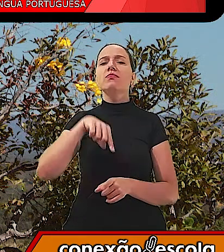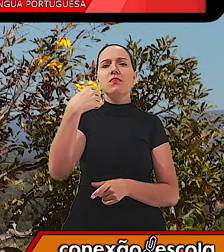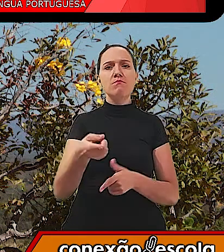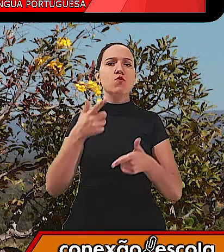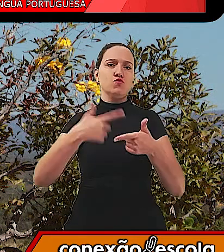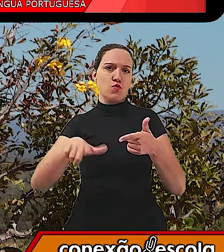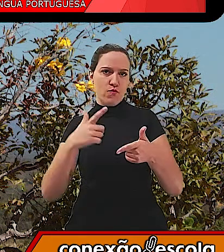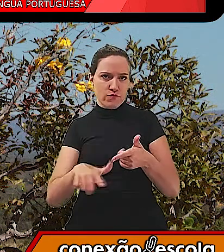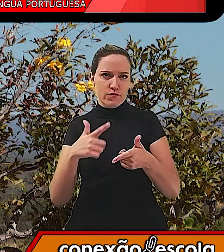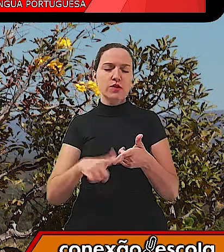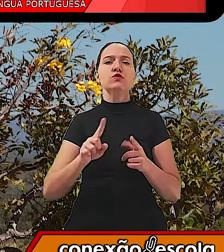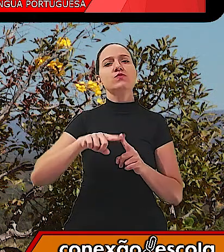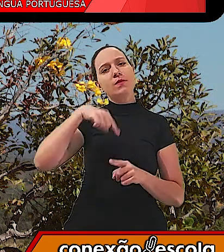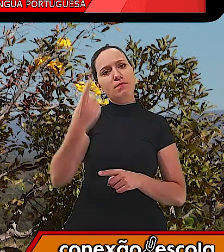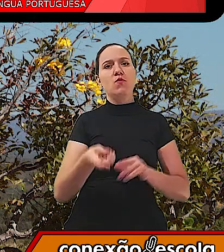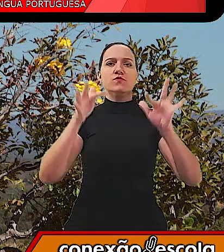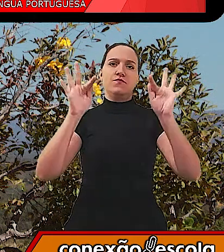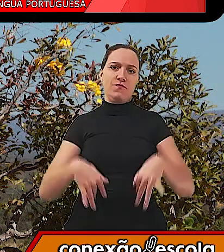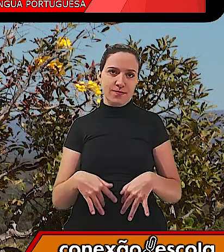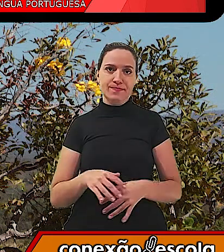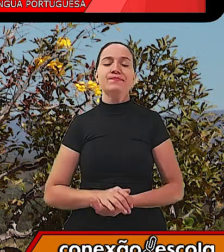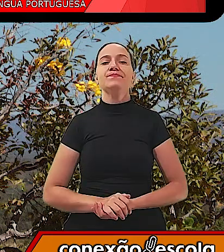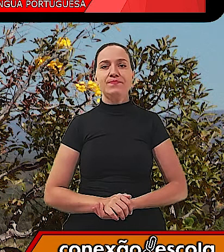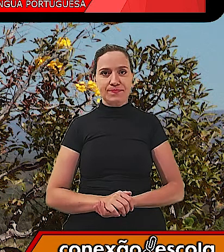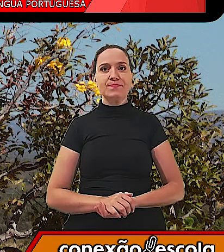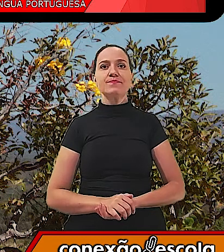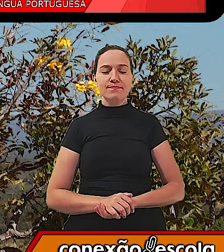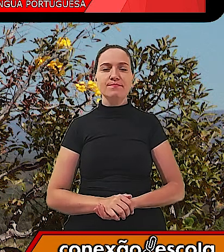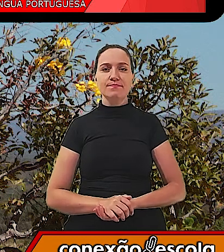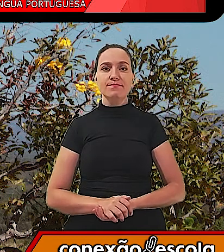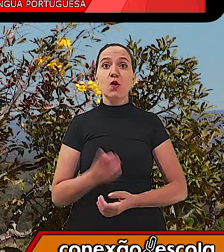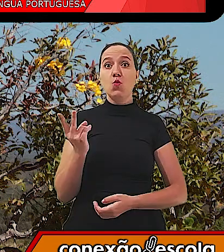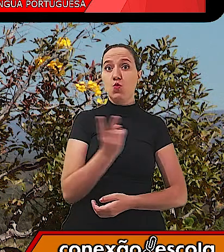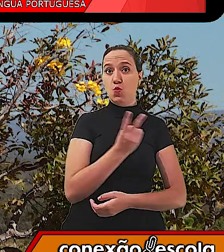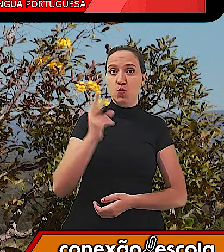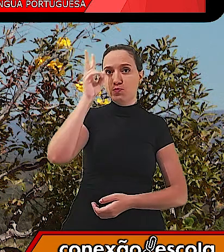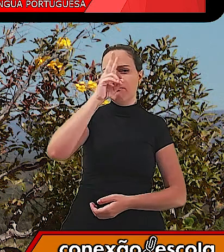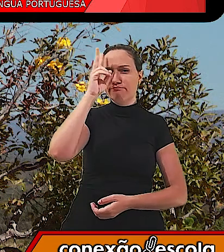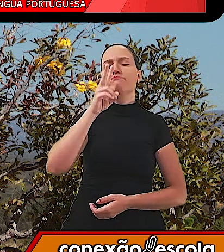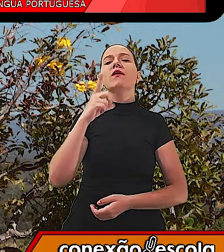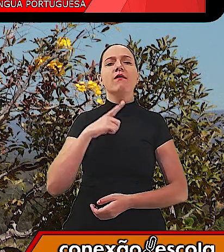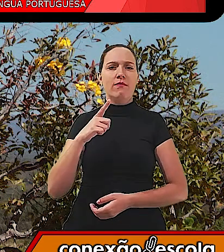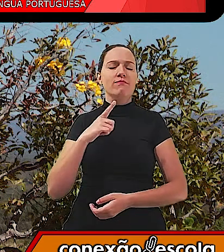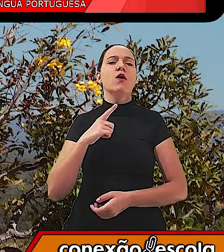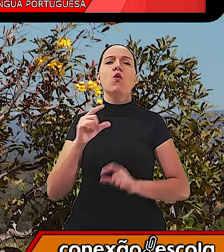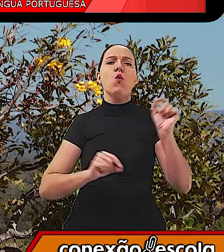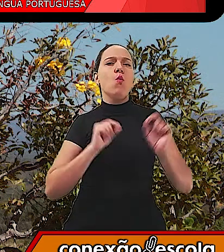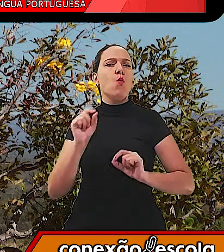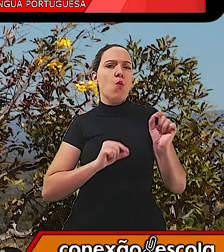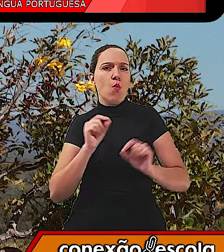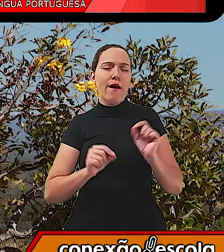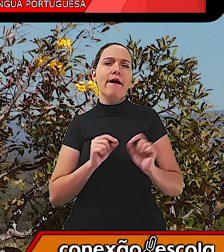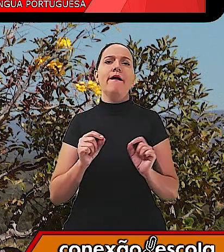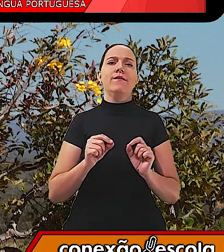conflito e depois um desfecho, o final. As duas histórias têm autores que